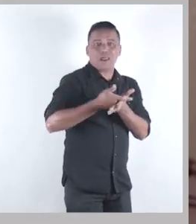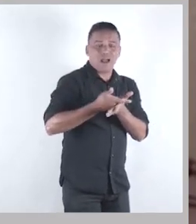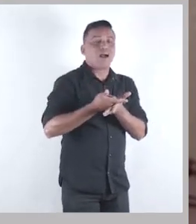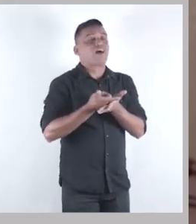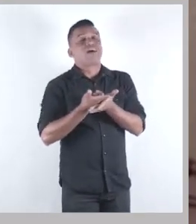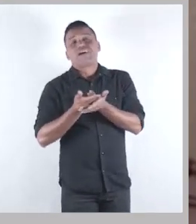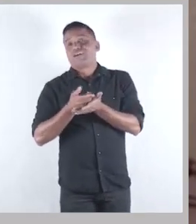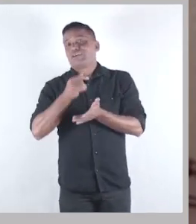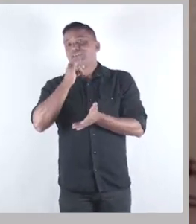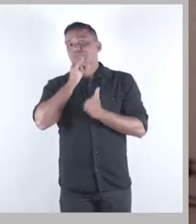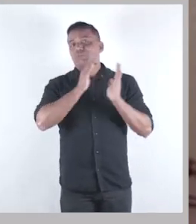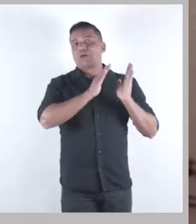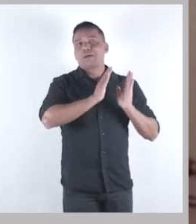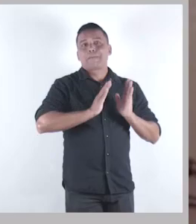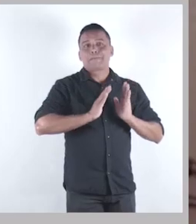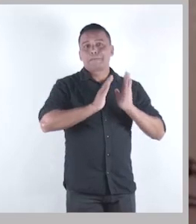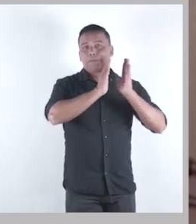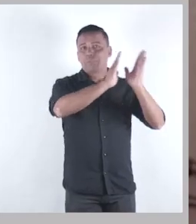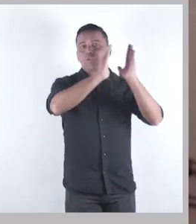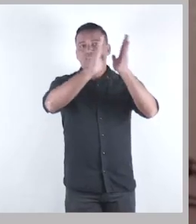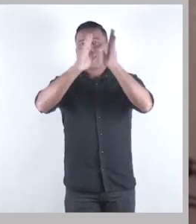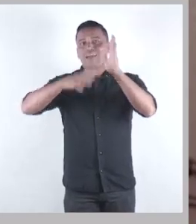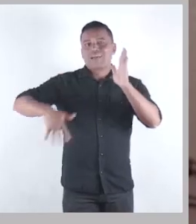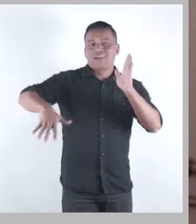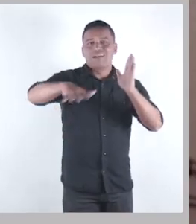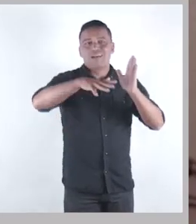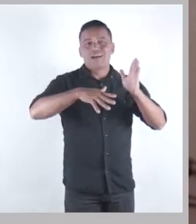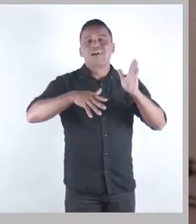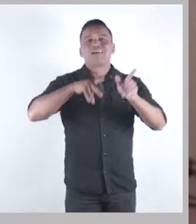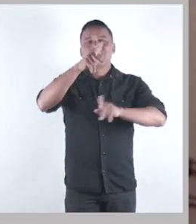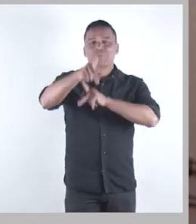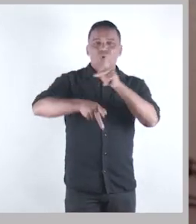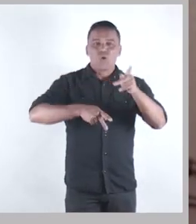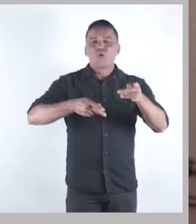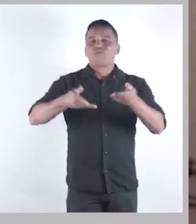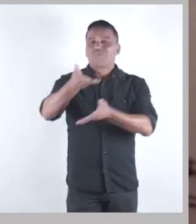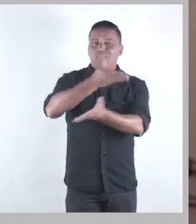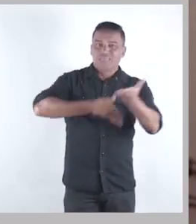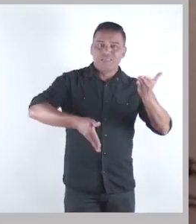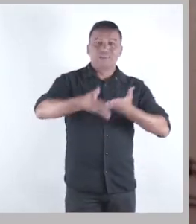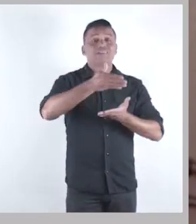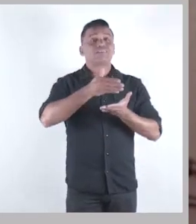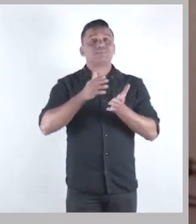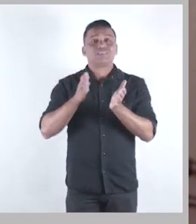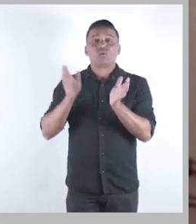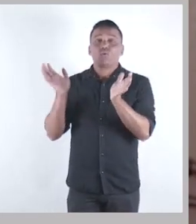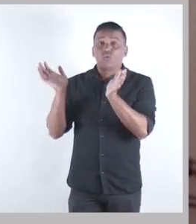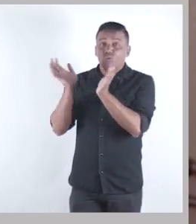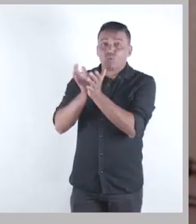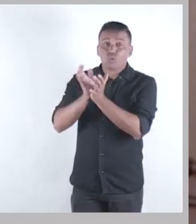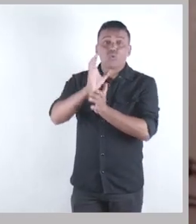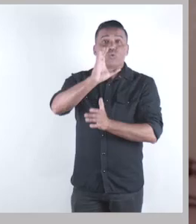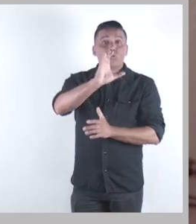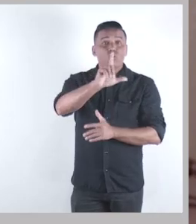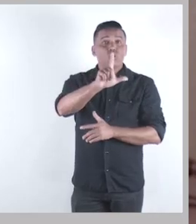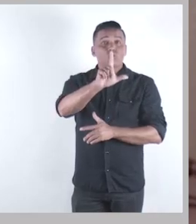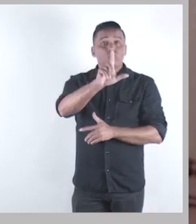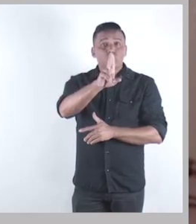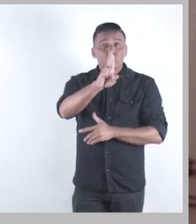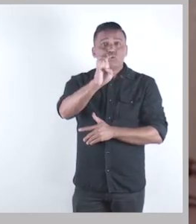comunitárias, a instalação de clube dos livros. Eu gostaria que o senhor contasse,